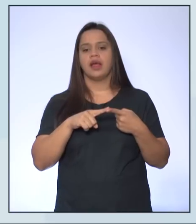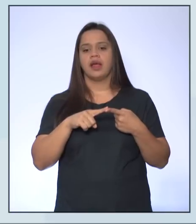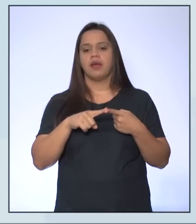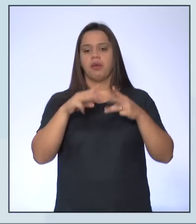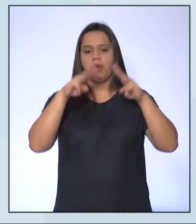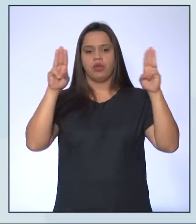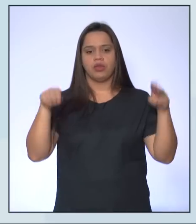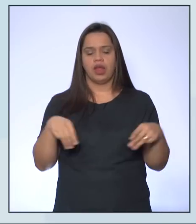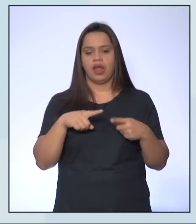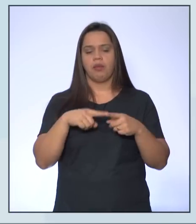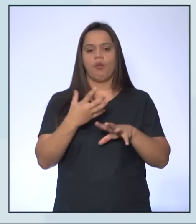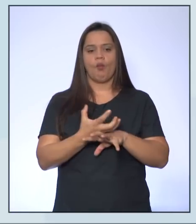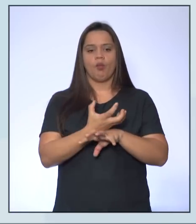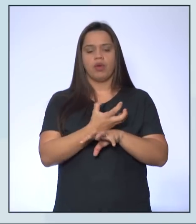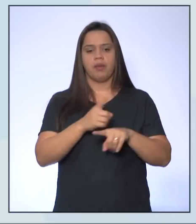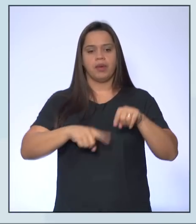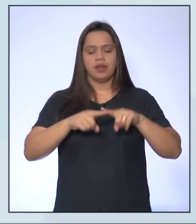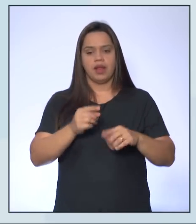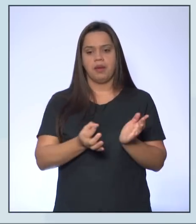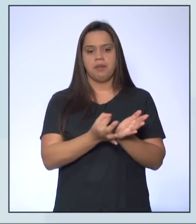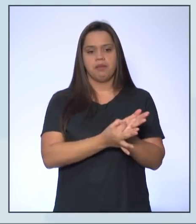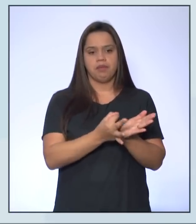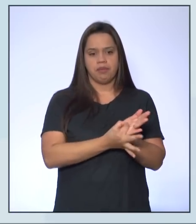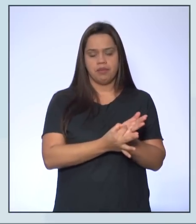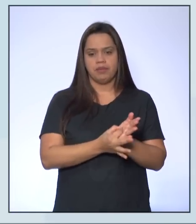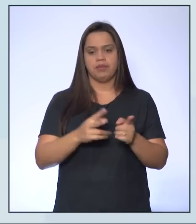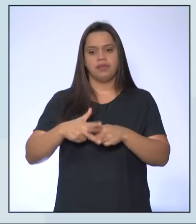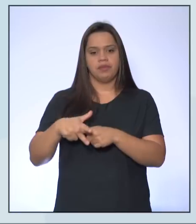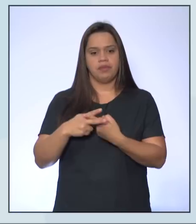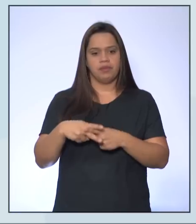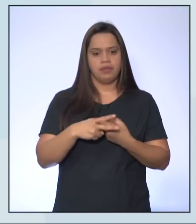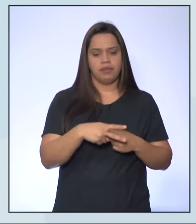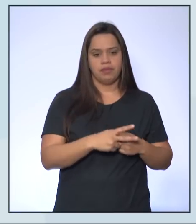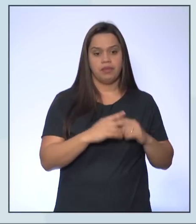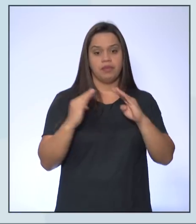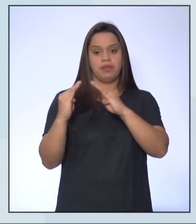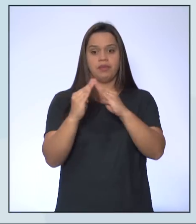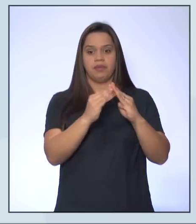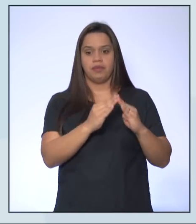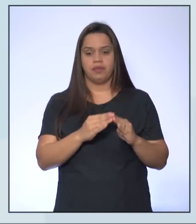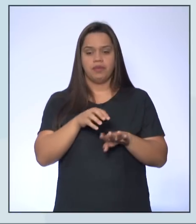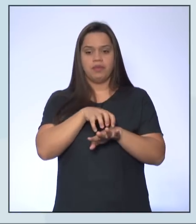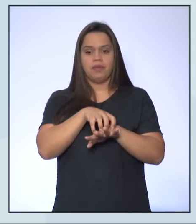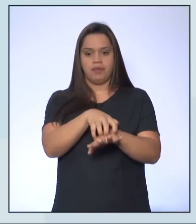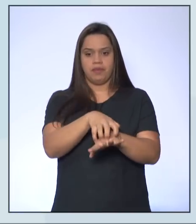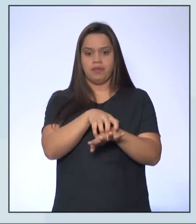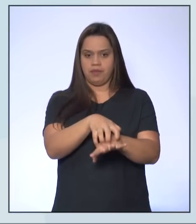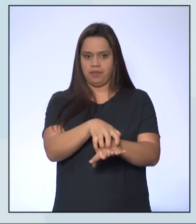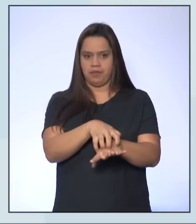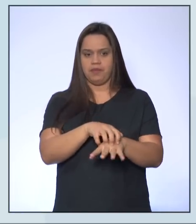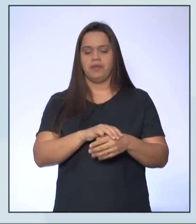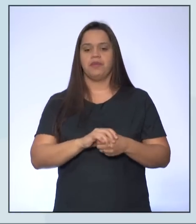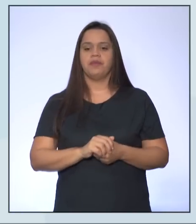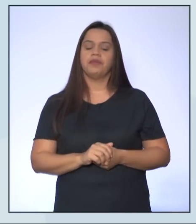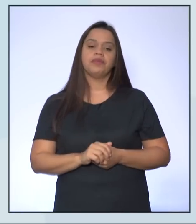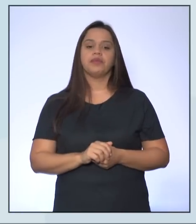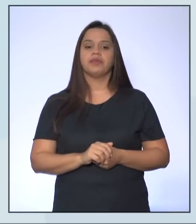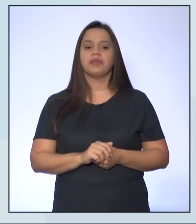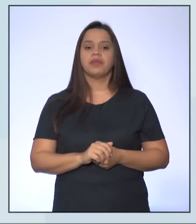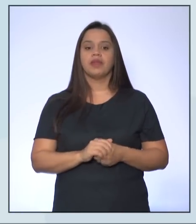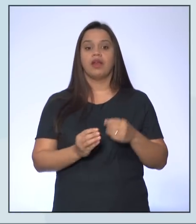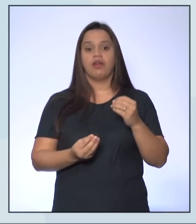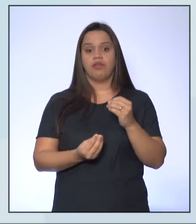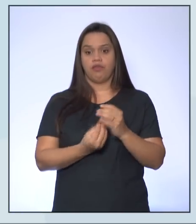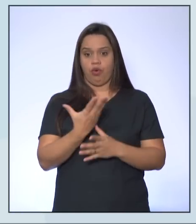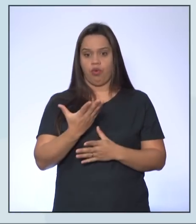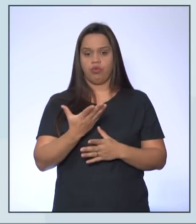fósseis, utensílios, moedas, ferramentas, casas e meios de transporte. As fontes